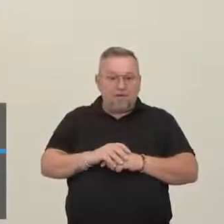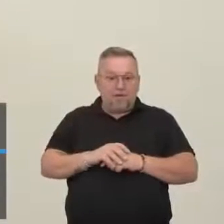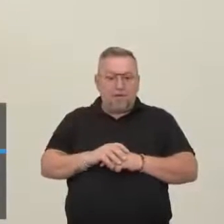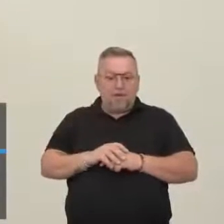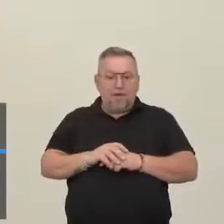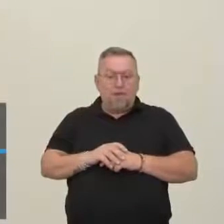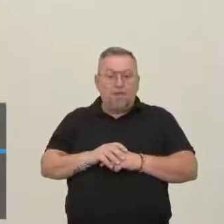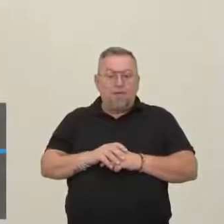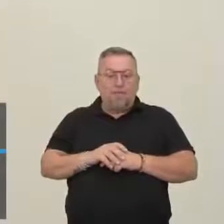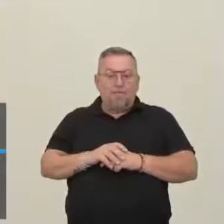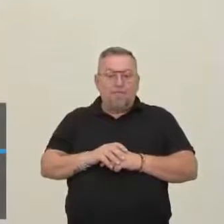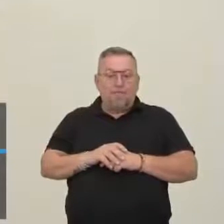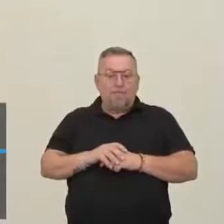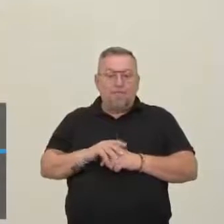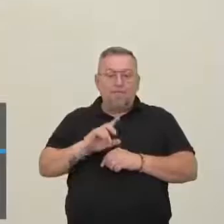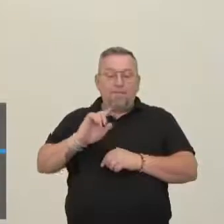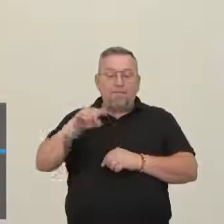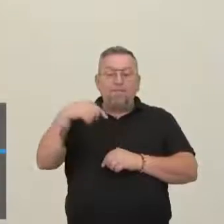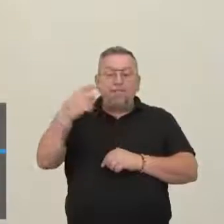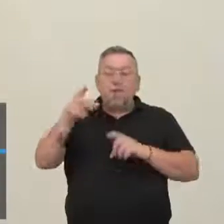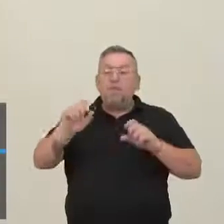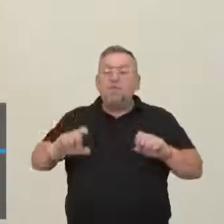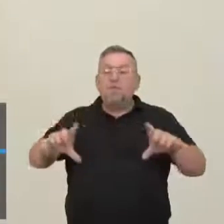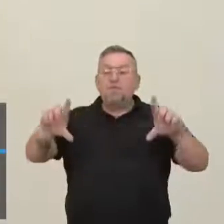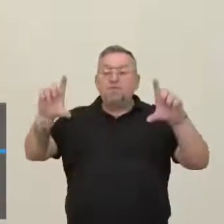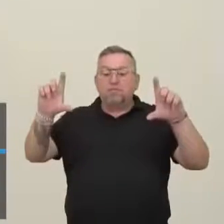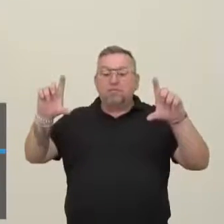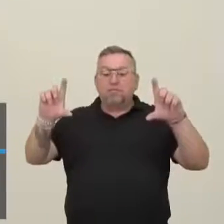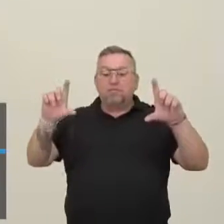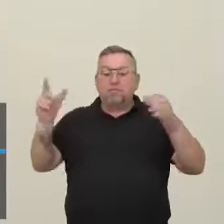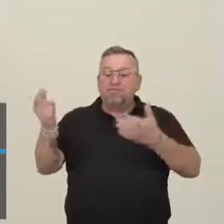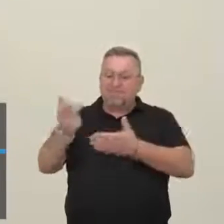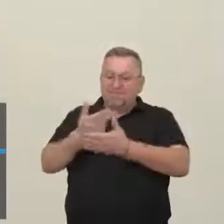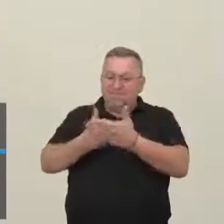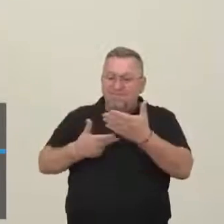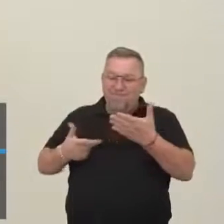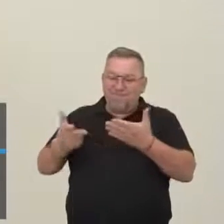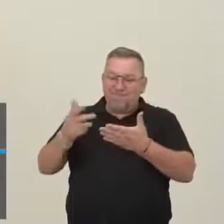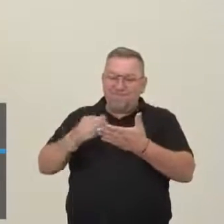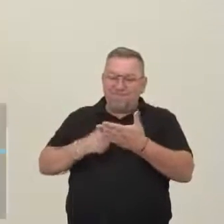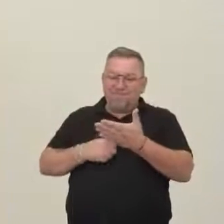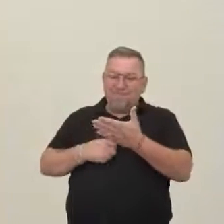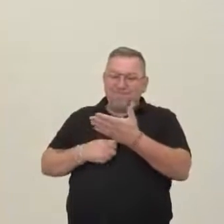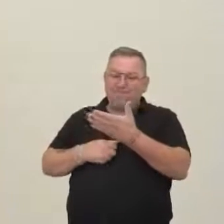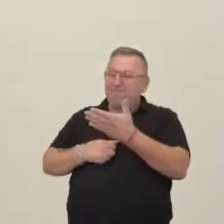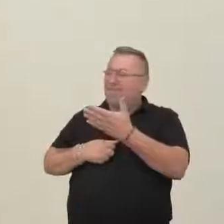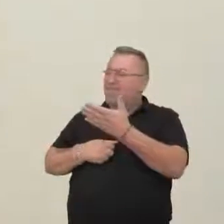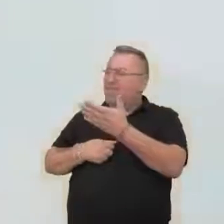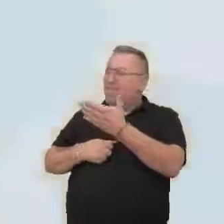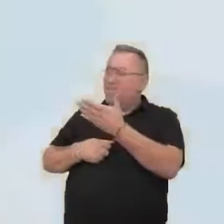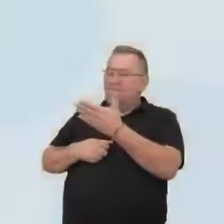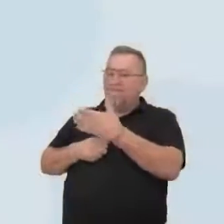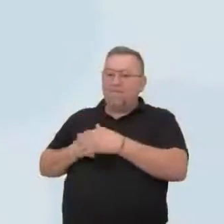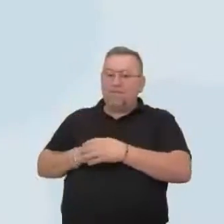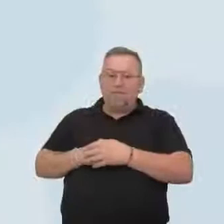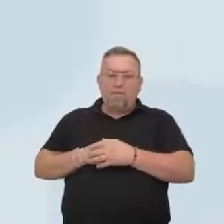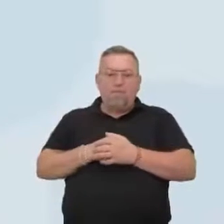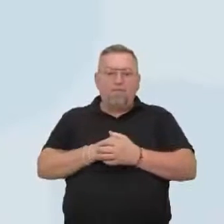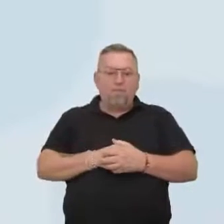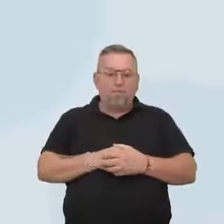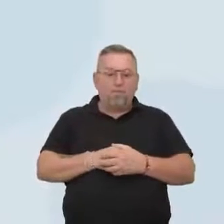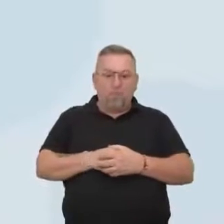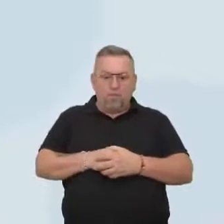Joel? Bom, vamos lá para a próxima tela, que é uma ilustração, né, isso, a ilustração em corte do planeta